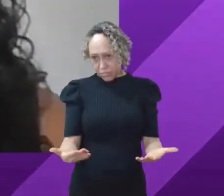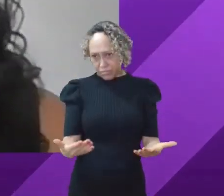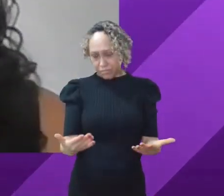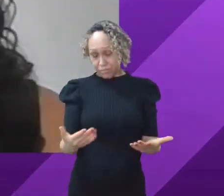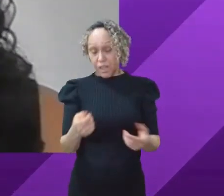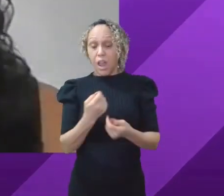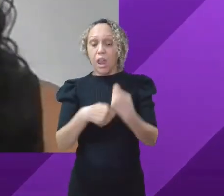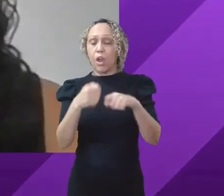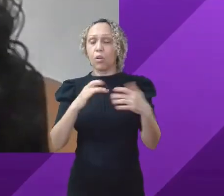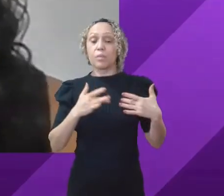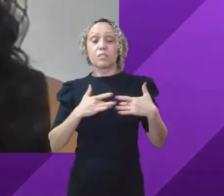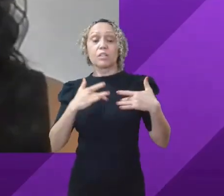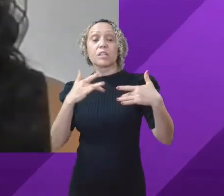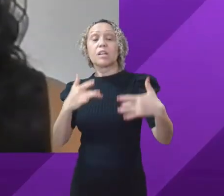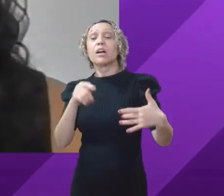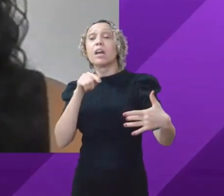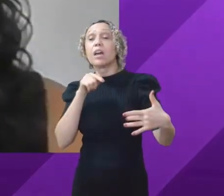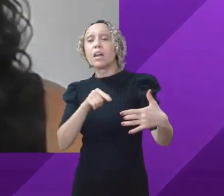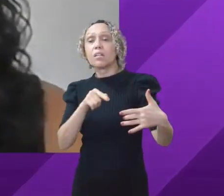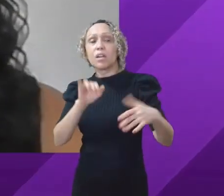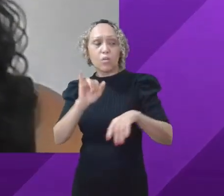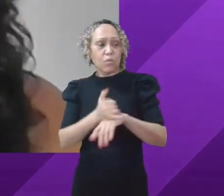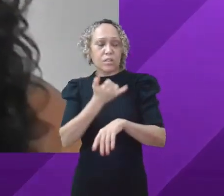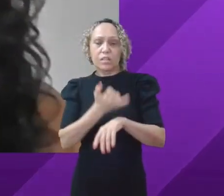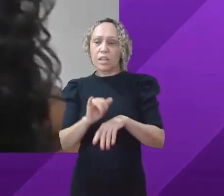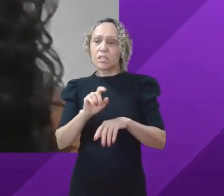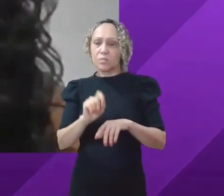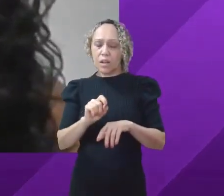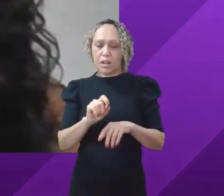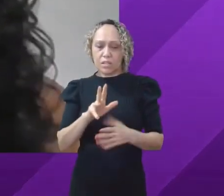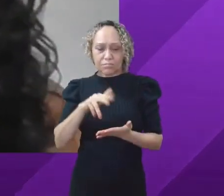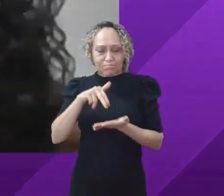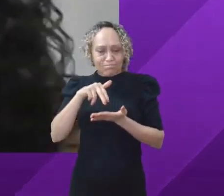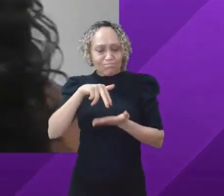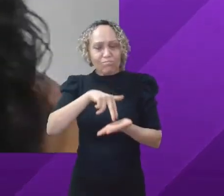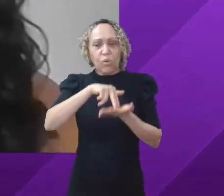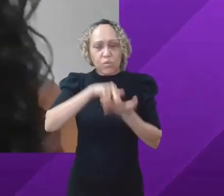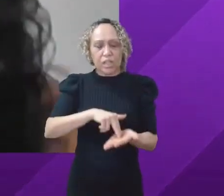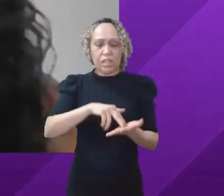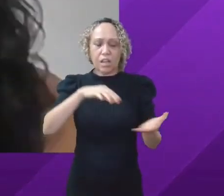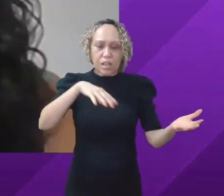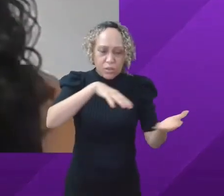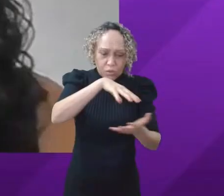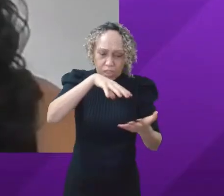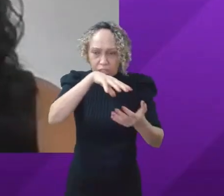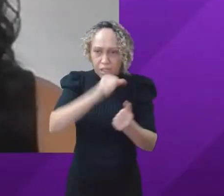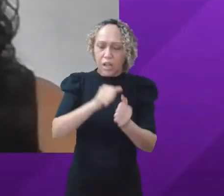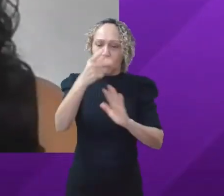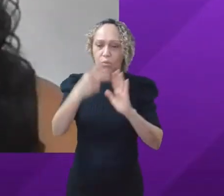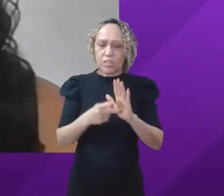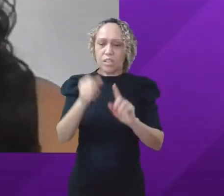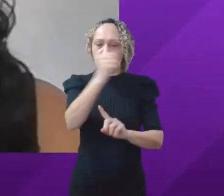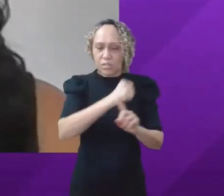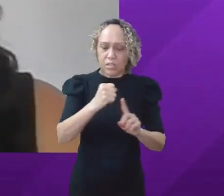economia solidária uma alternativa para construir e sustentar um projeto social nacional e popular de